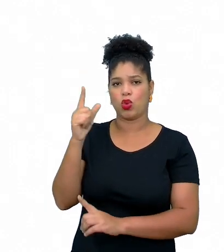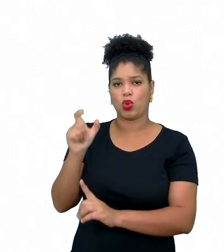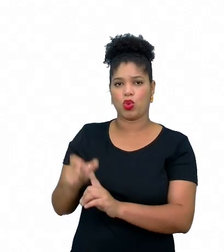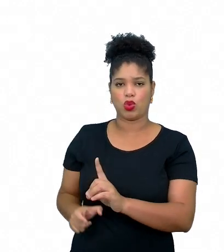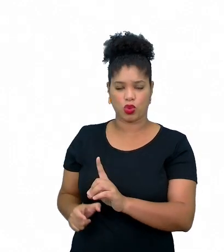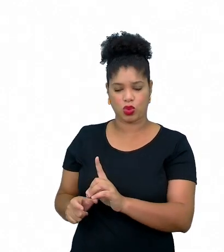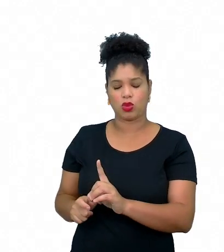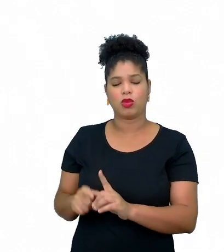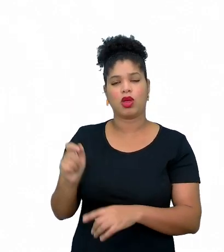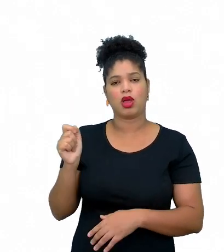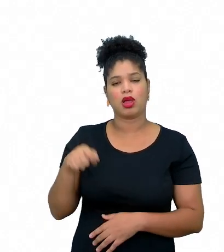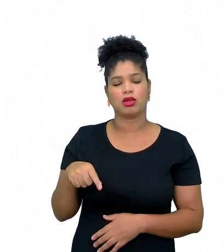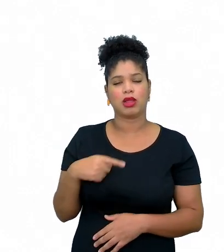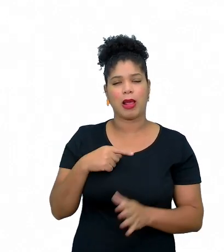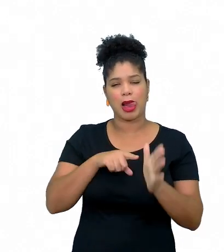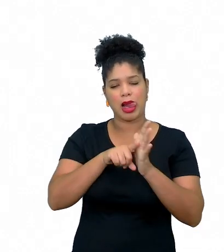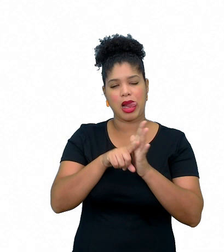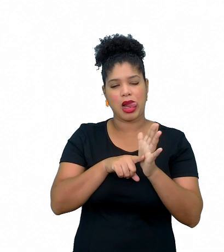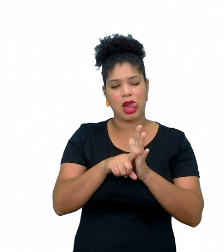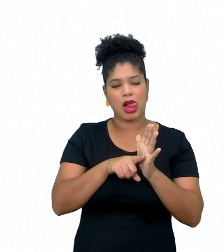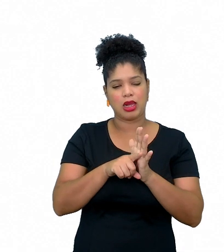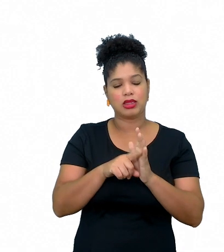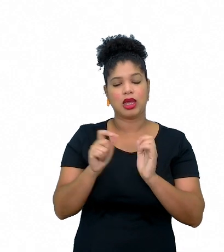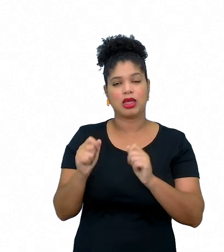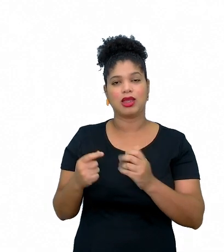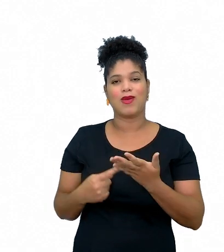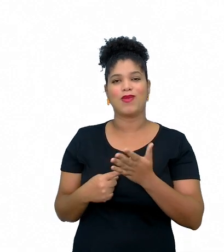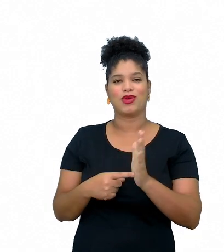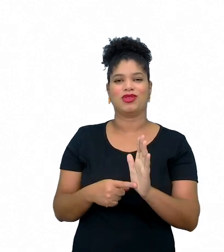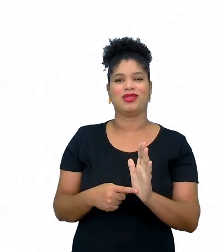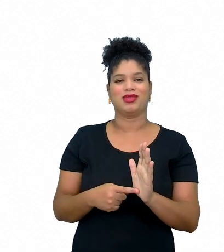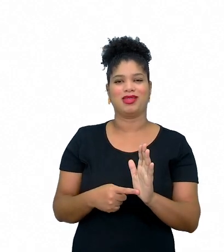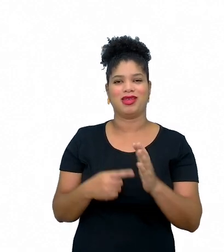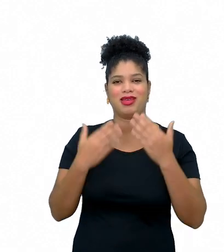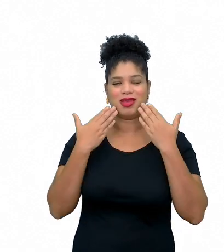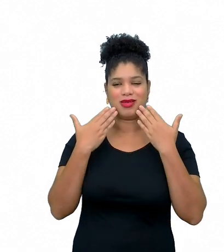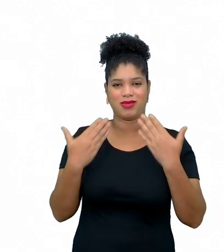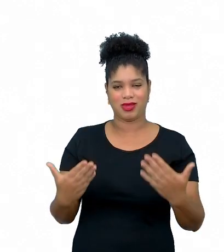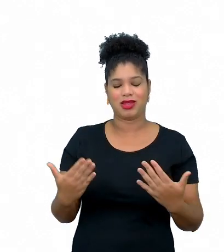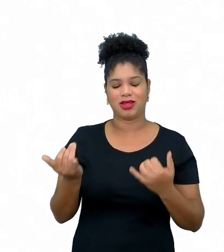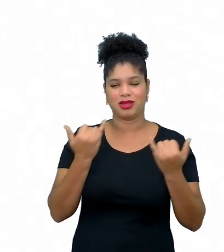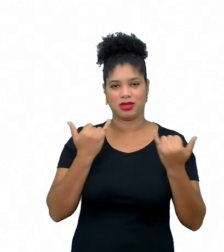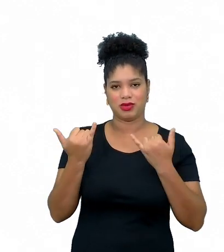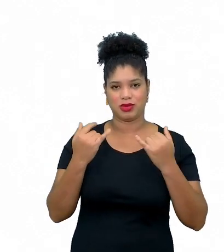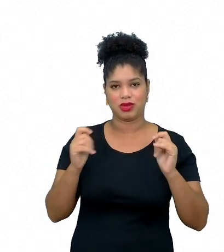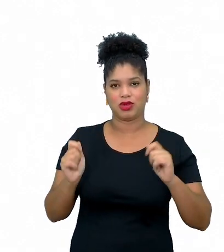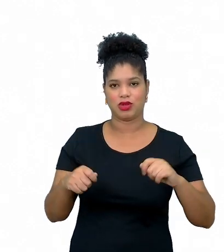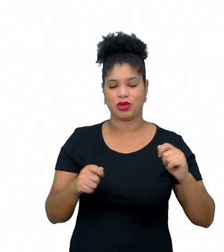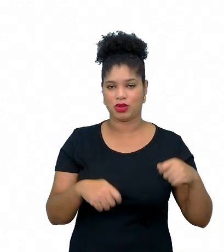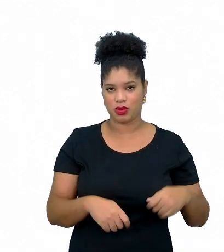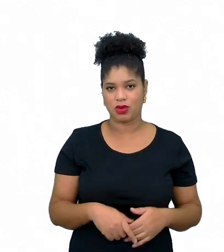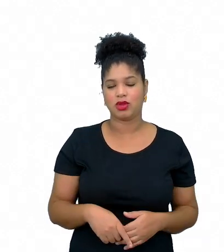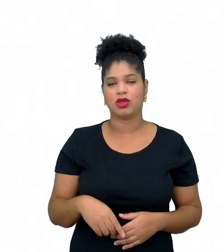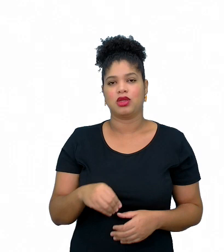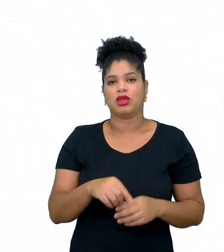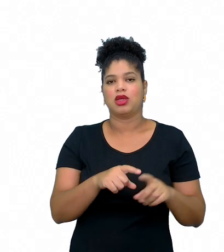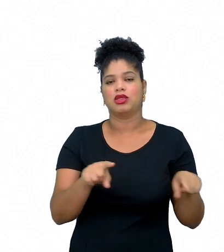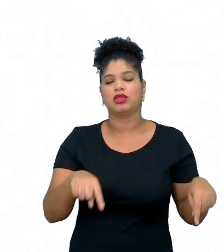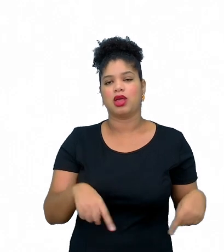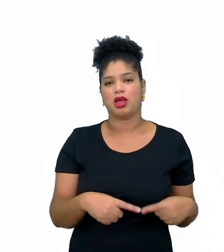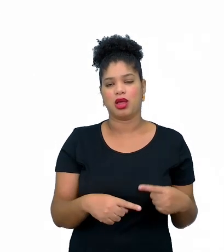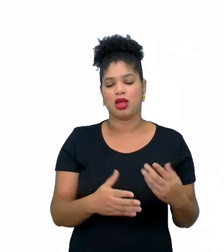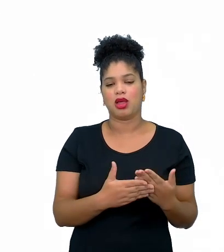vai trazer essas informações para os demais, e depois essas informações serão compartilhadas com a sala como um